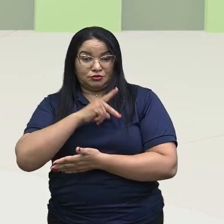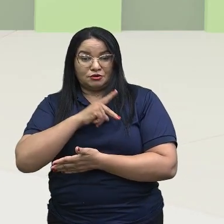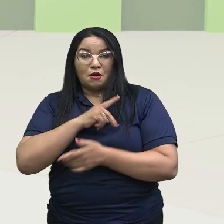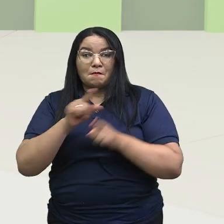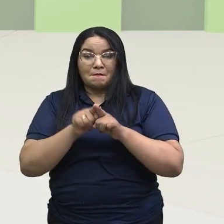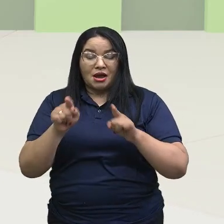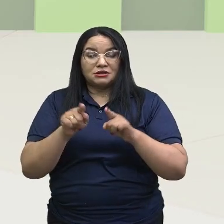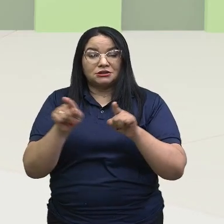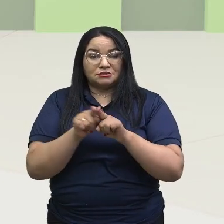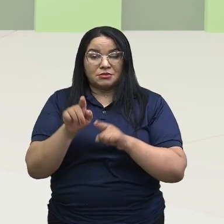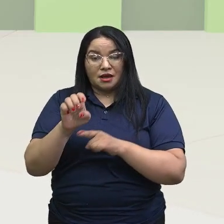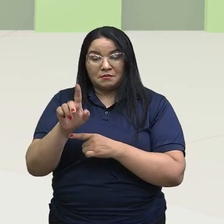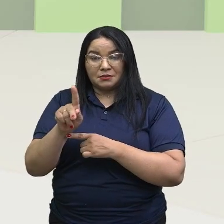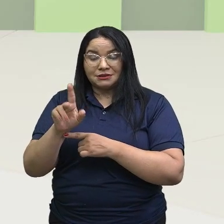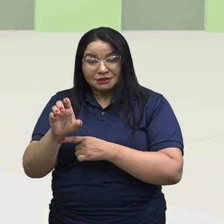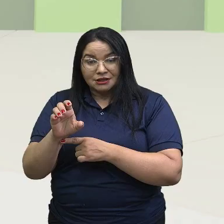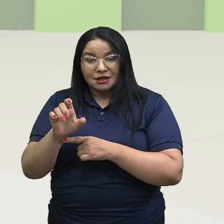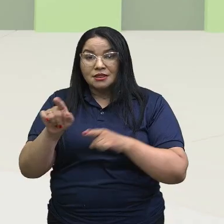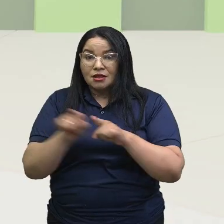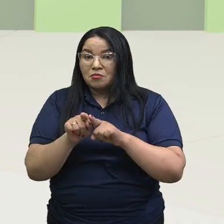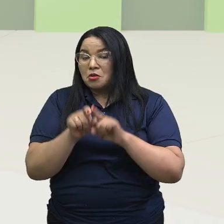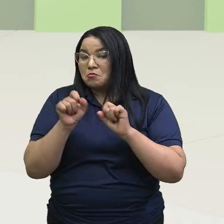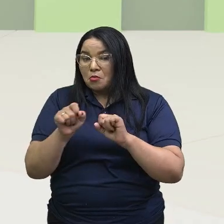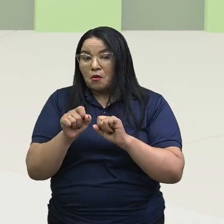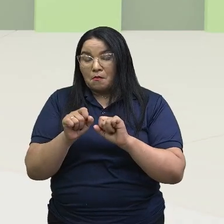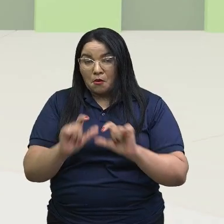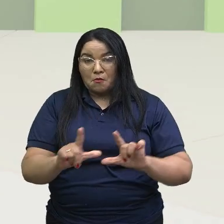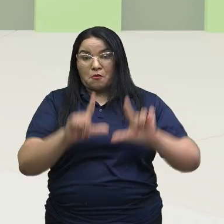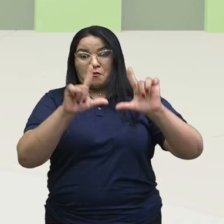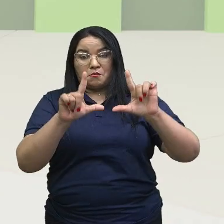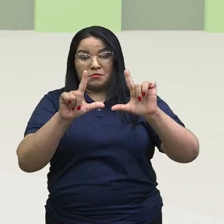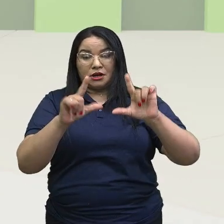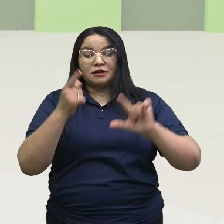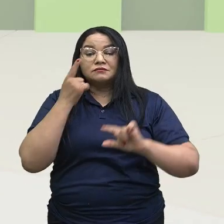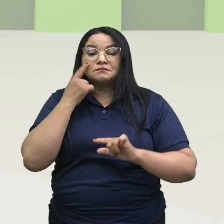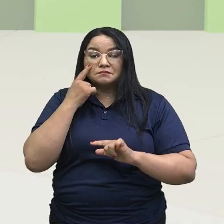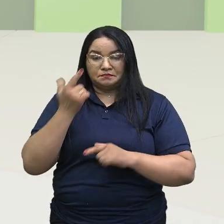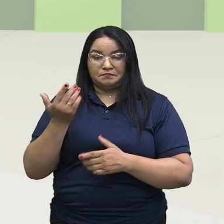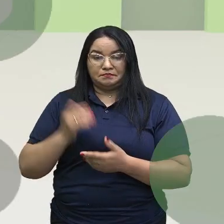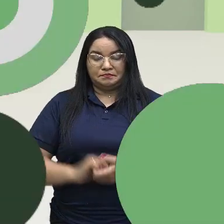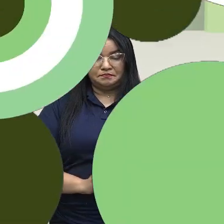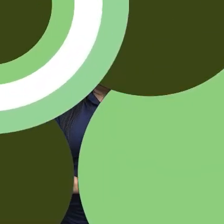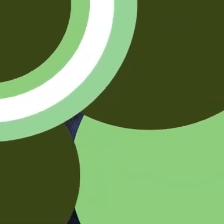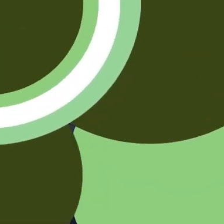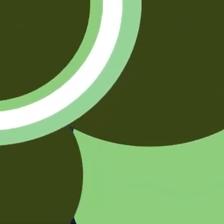e EPCs, mas os EPCs também podem aparecer como placas. Dê uma olhada.